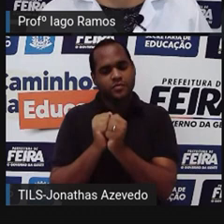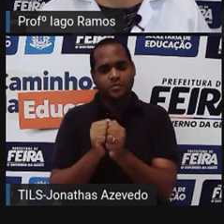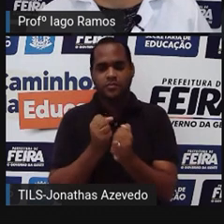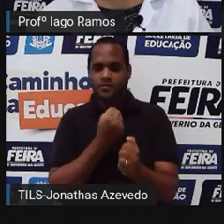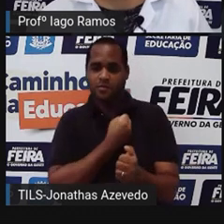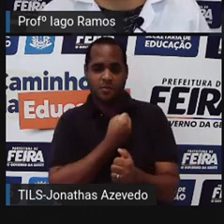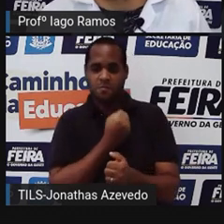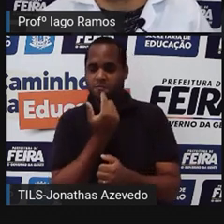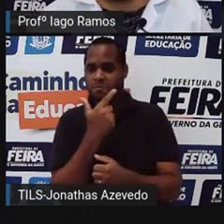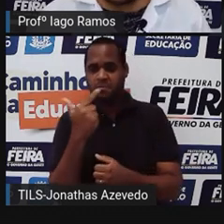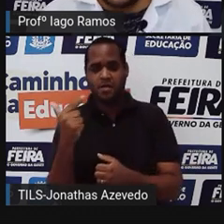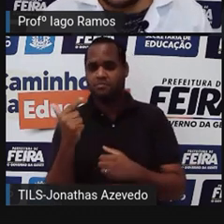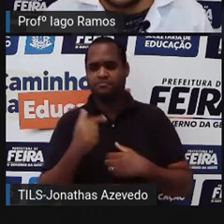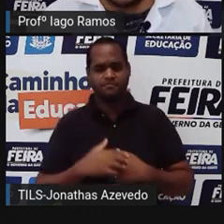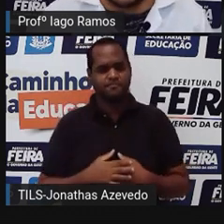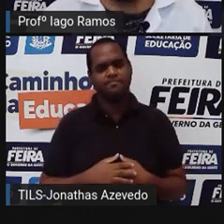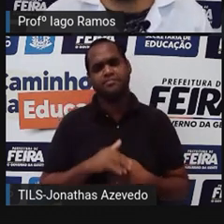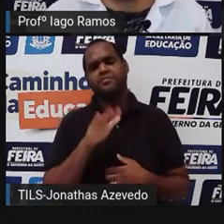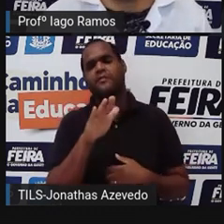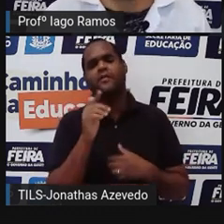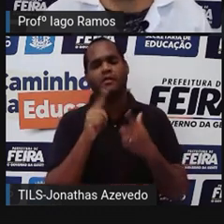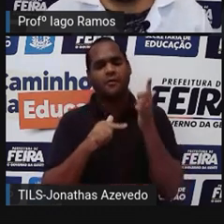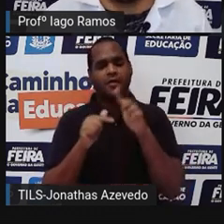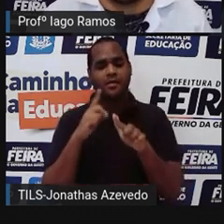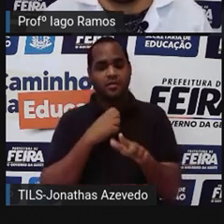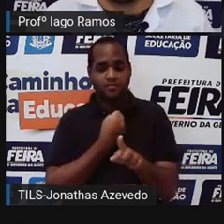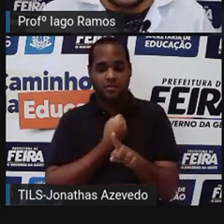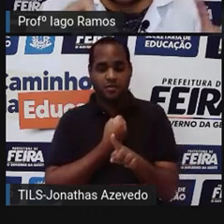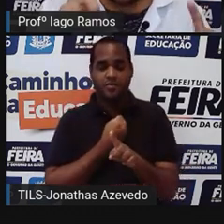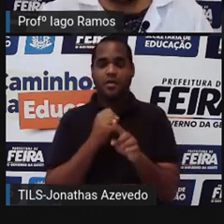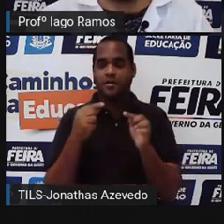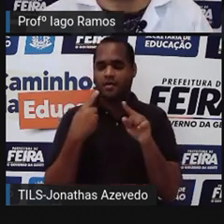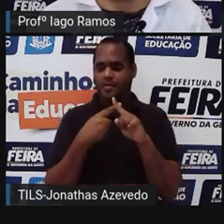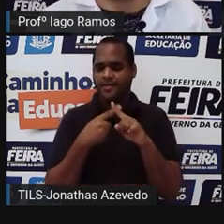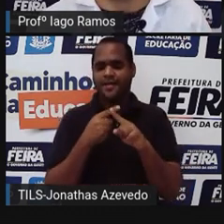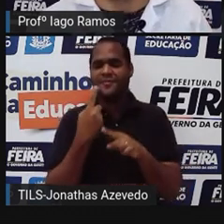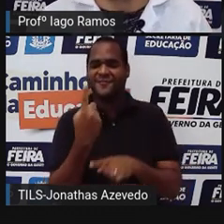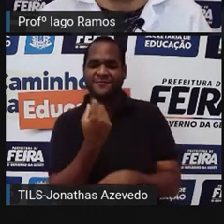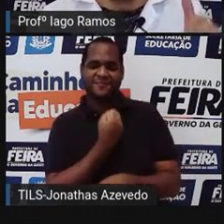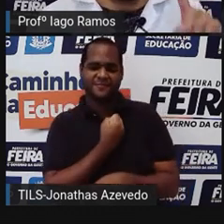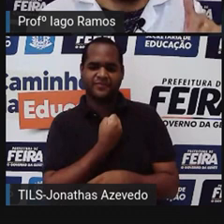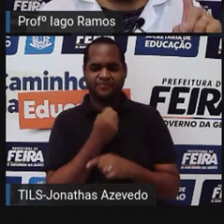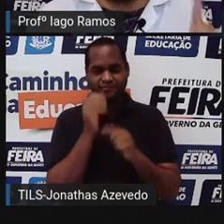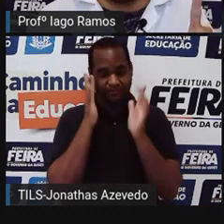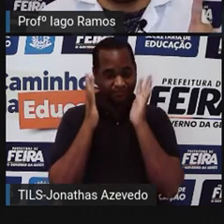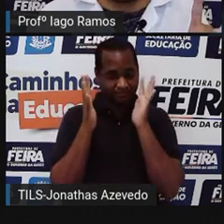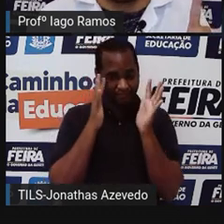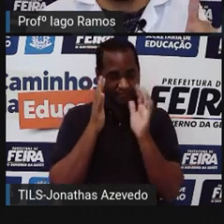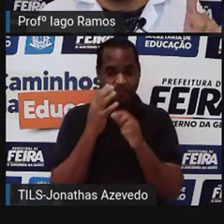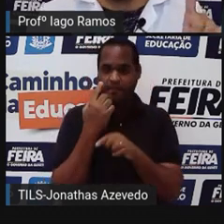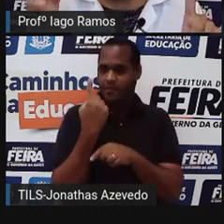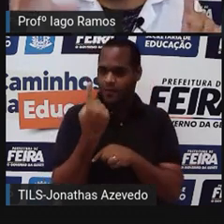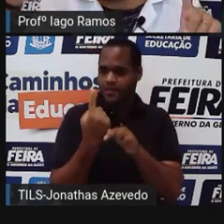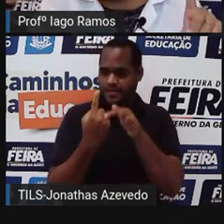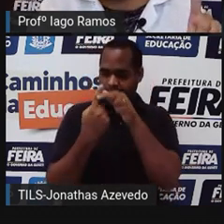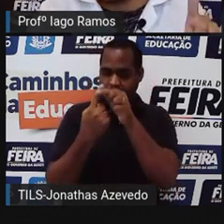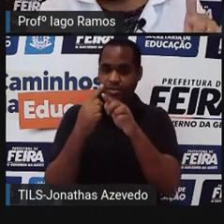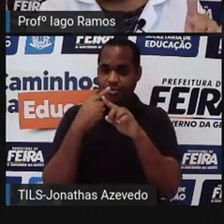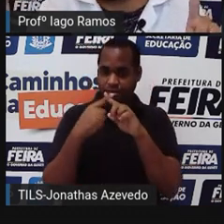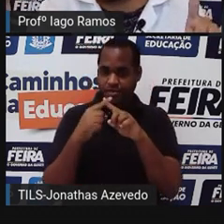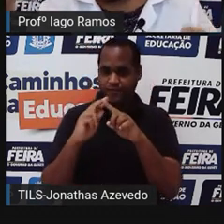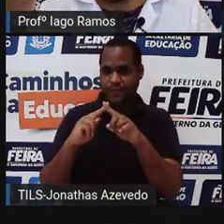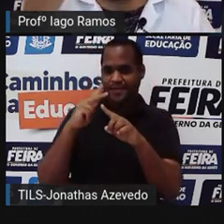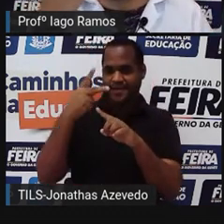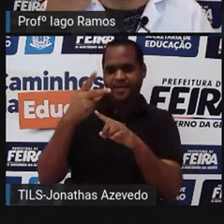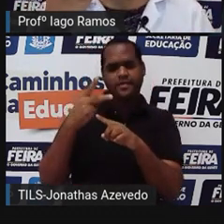ao quadrado. Mas quando não tem, é porque é 1. Raciocina comigo. Uma vez x ao